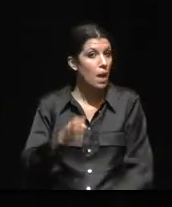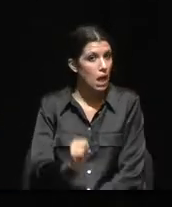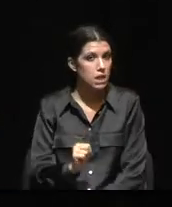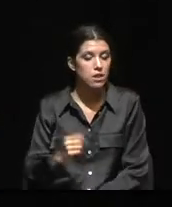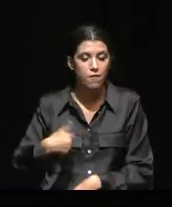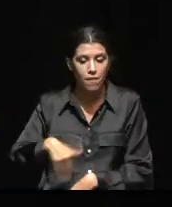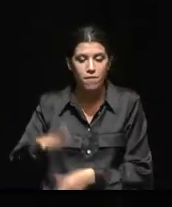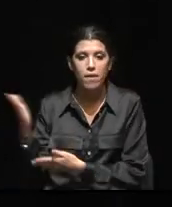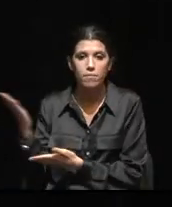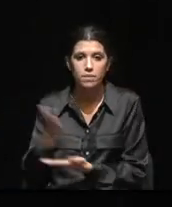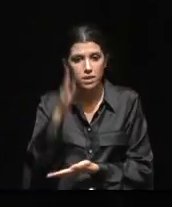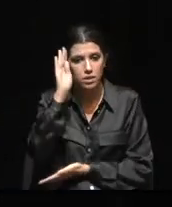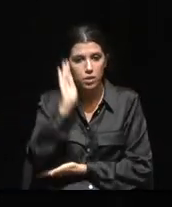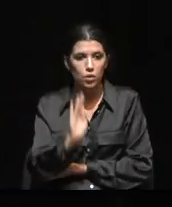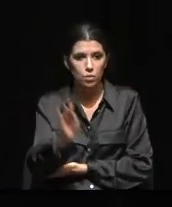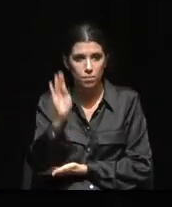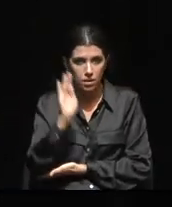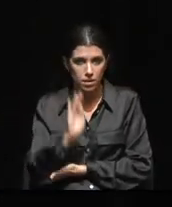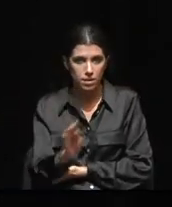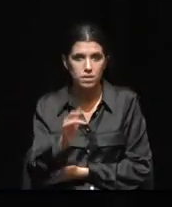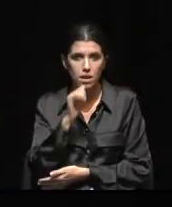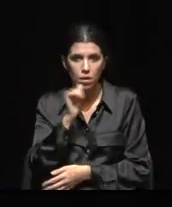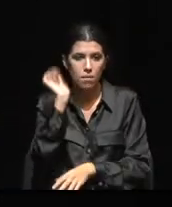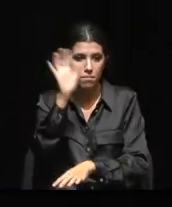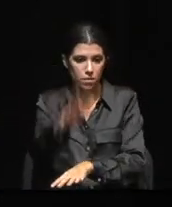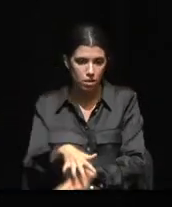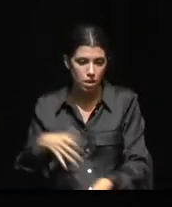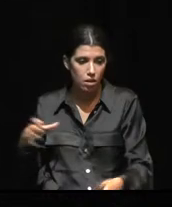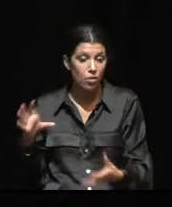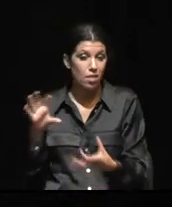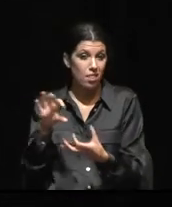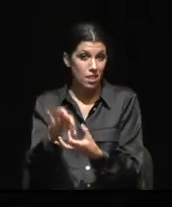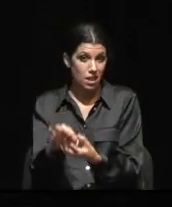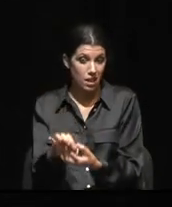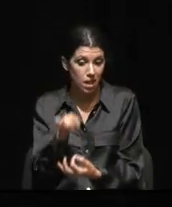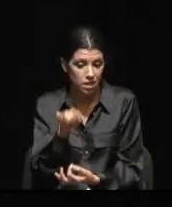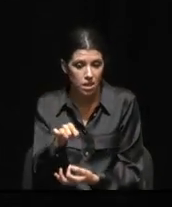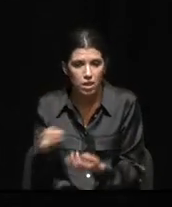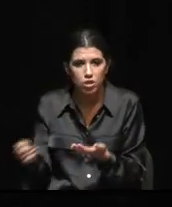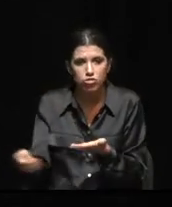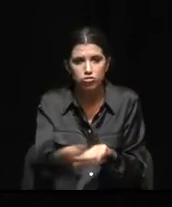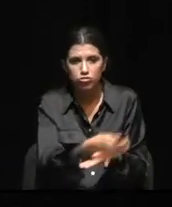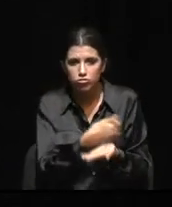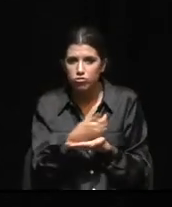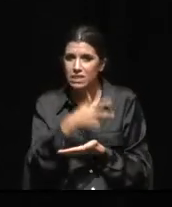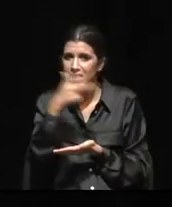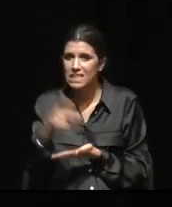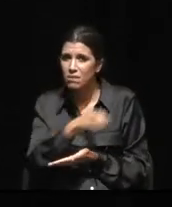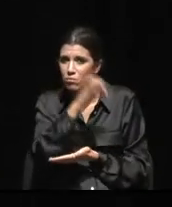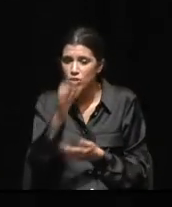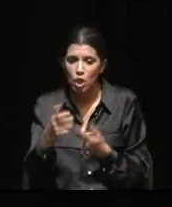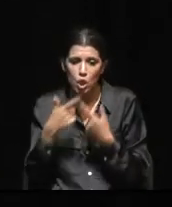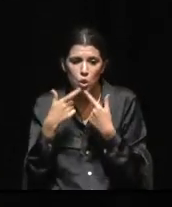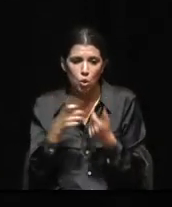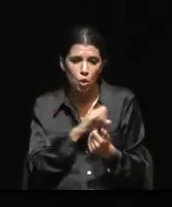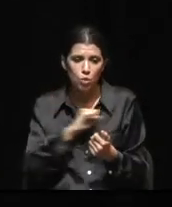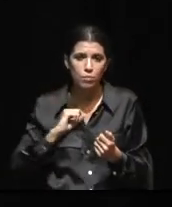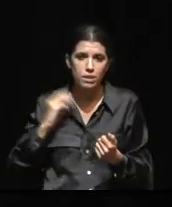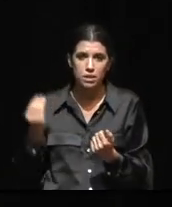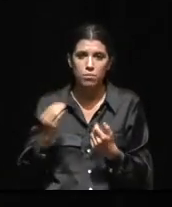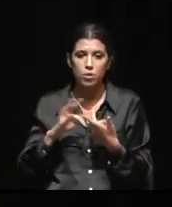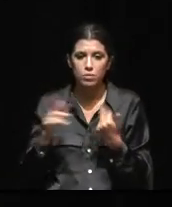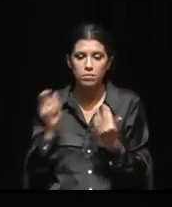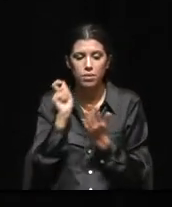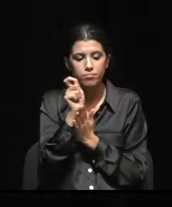apresentará uma recomendação ao plenário relativamente ao levantamento total de todo o património